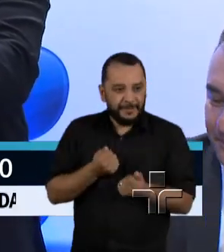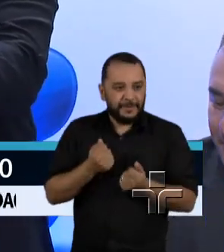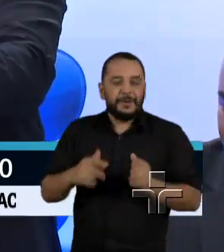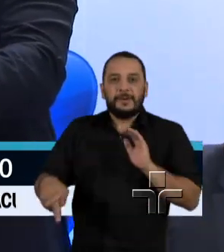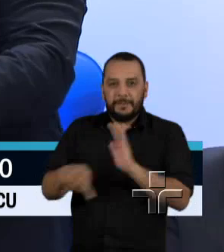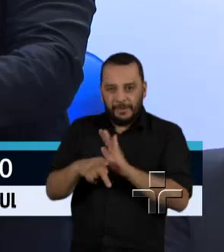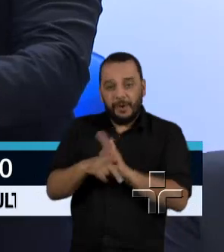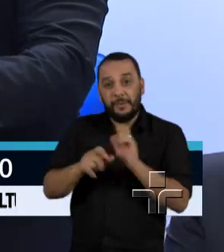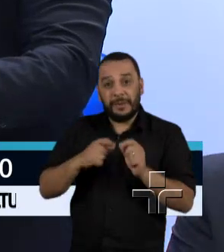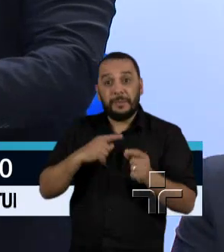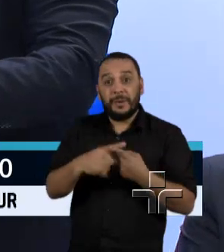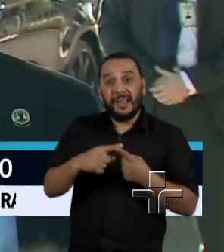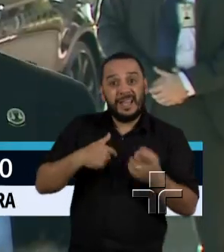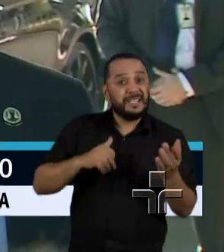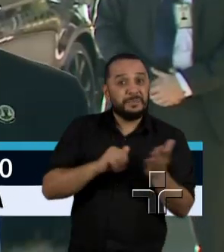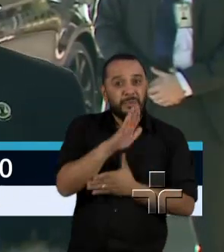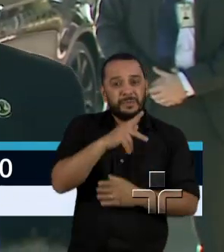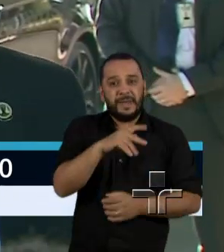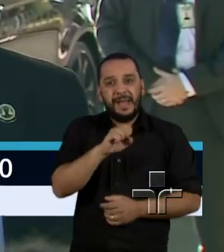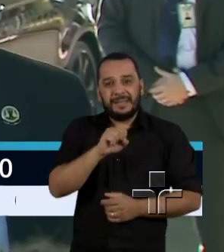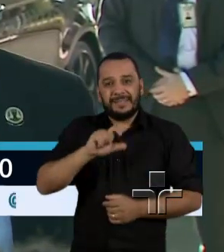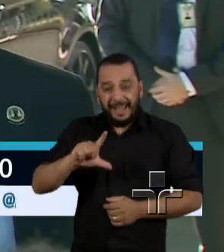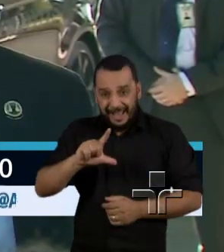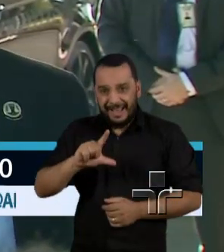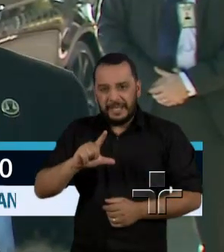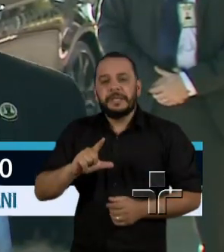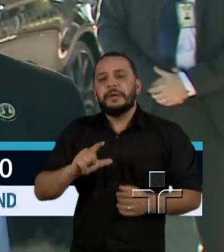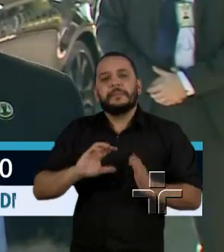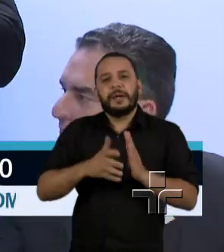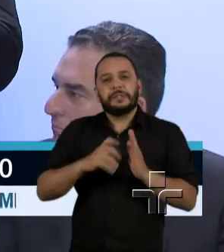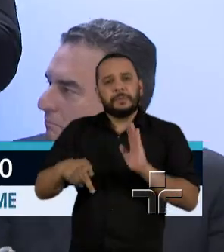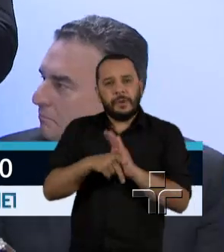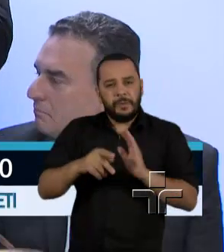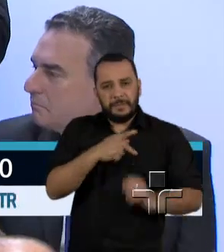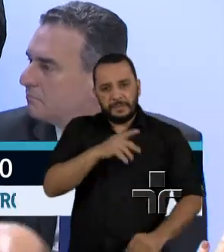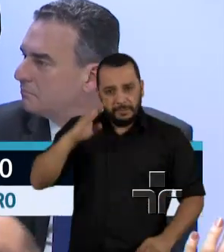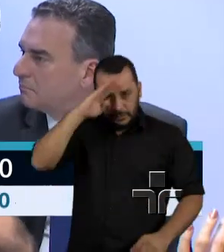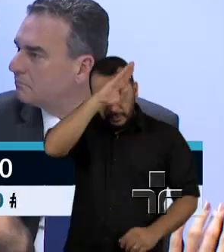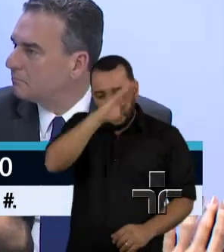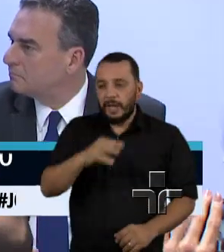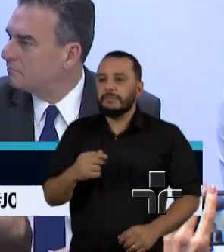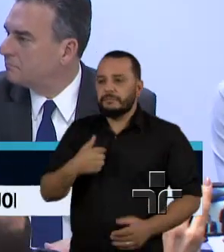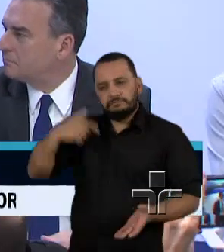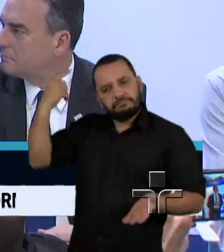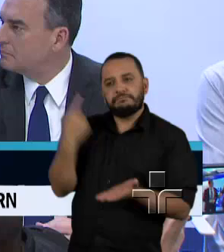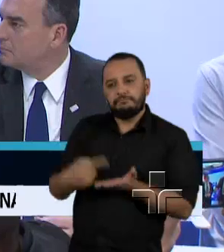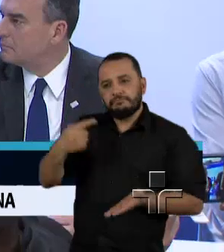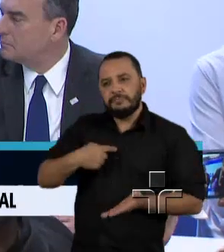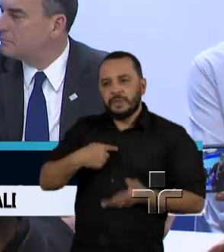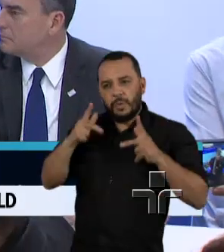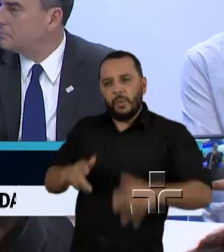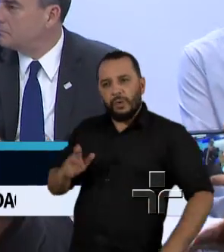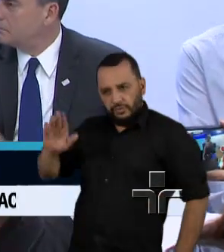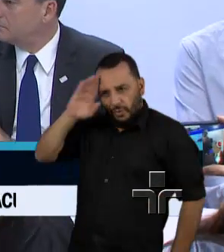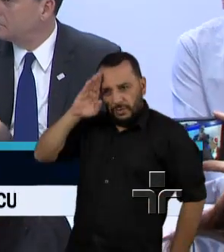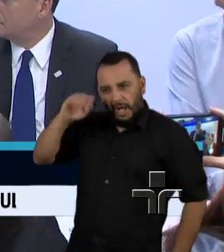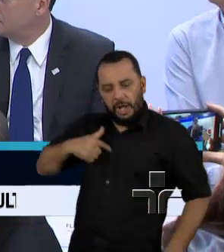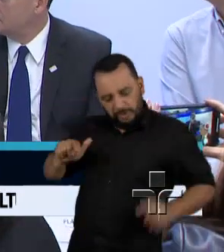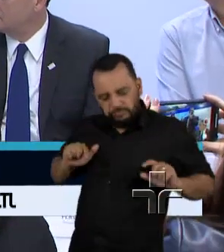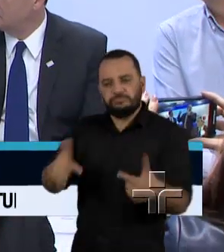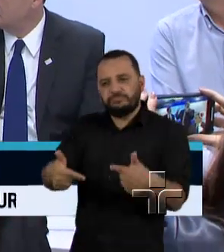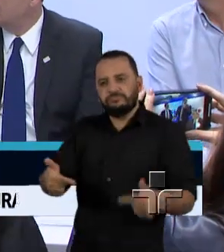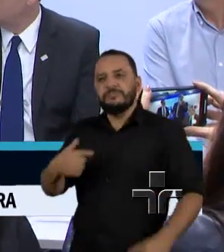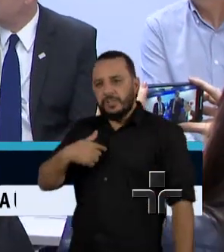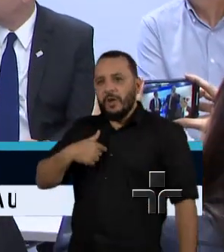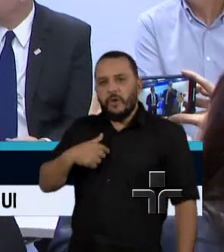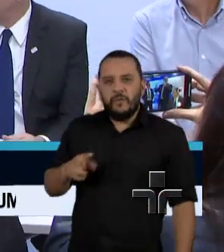foi expulso do PSL, partido do presidente Jair Bolsonaro. Contem comigo, eu sou um soldado, sou um guerreiro, vou